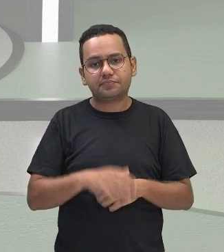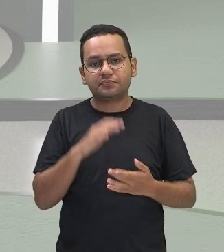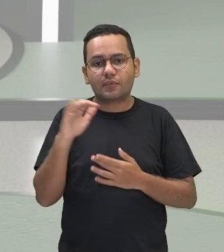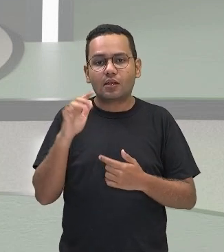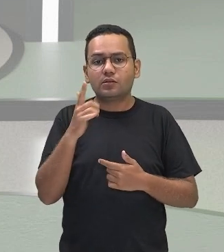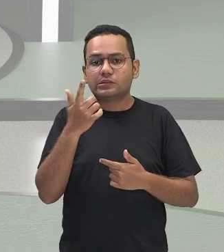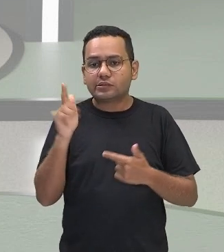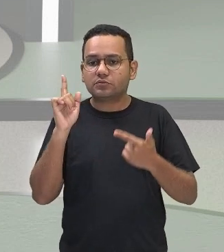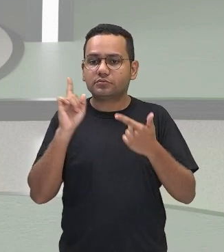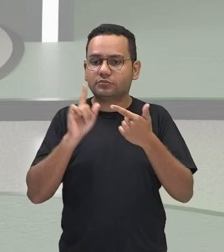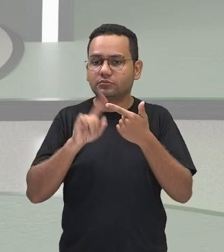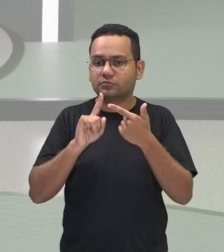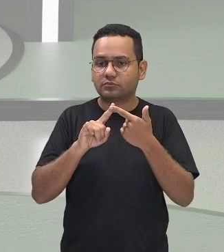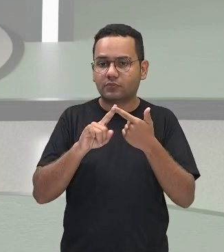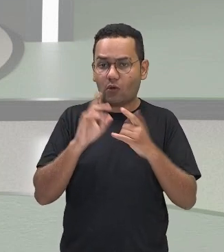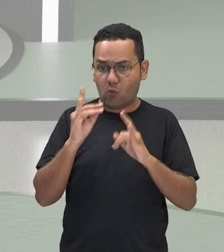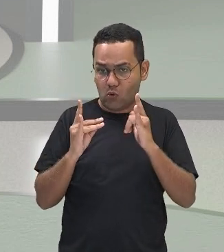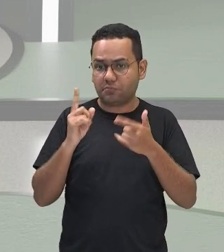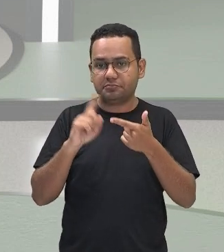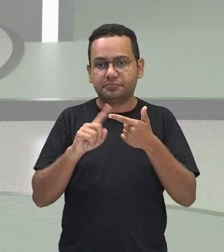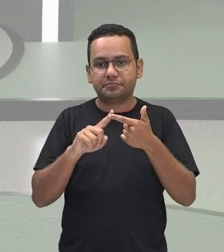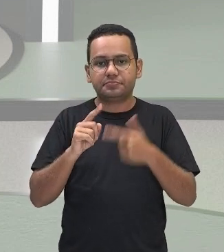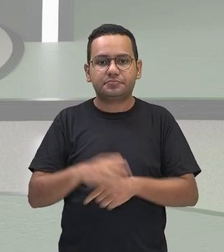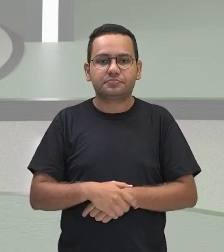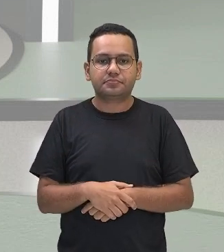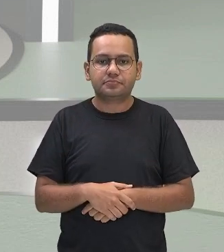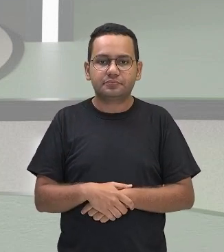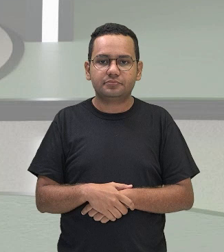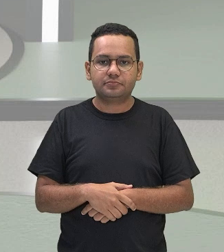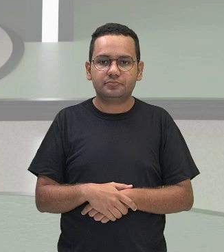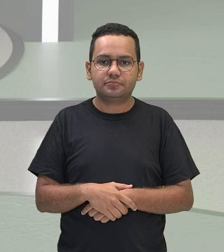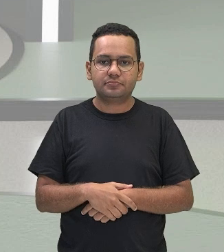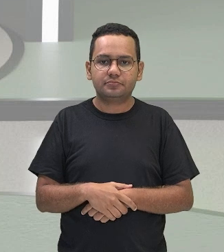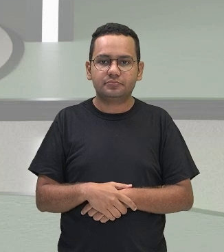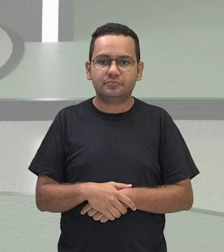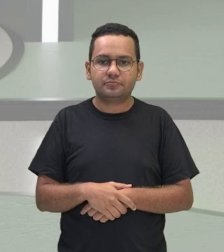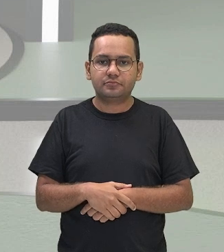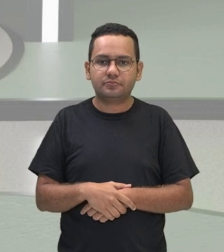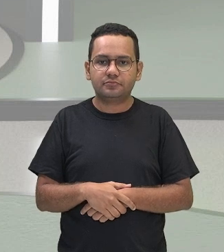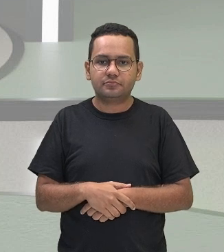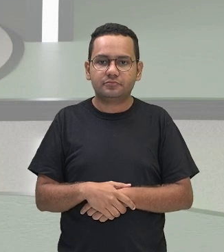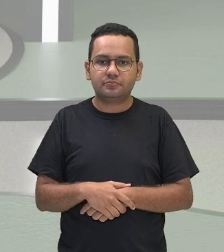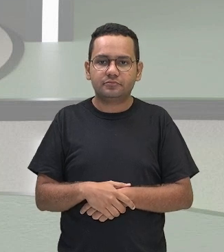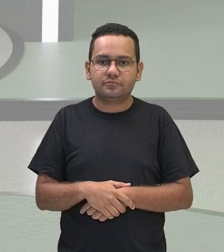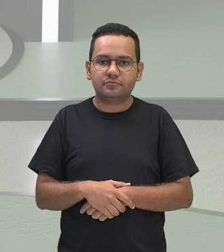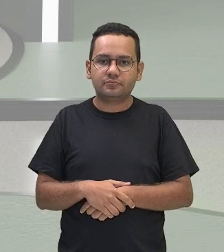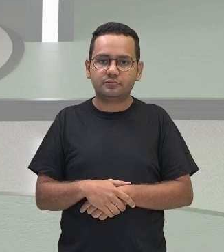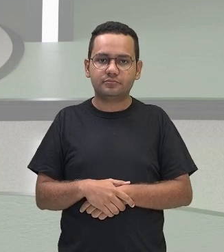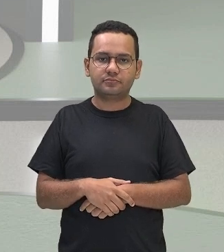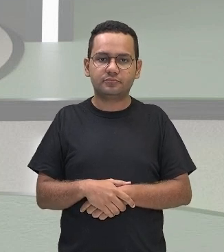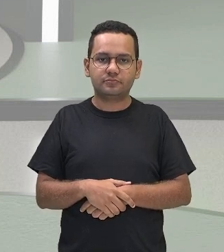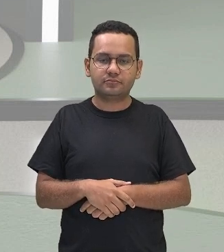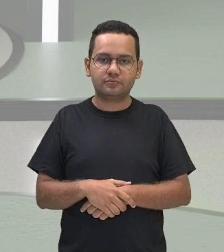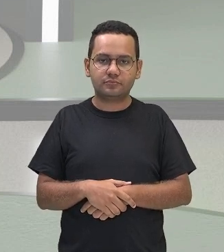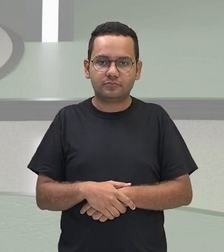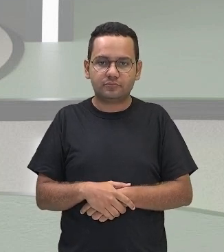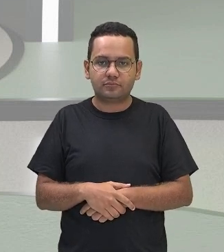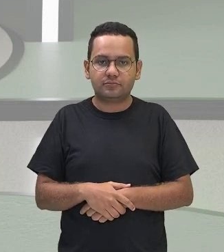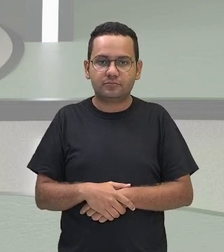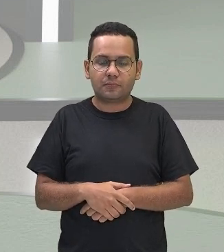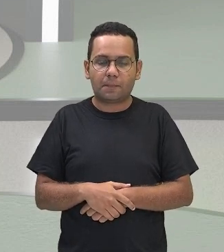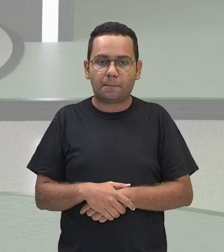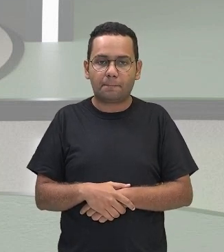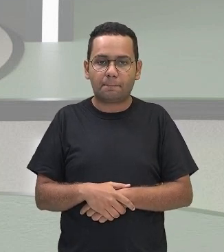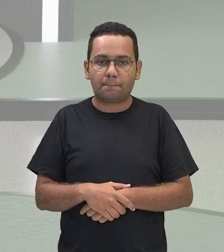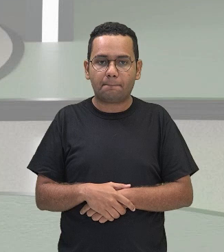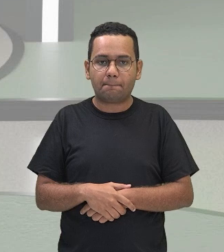vocês é sobre também baseado aí na influência de hormônios sobre o corpo